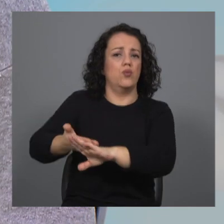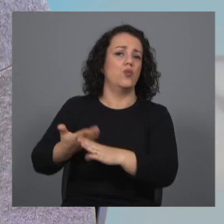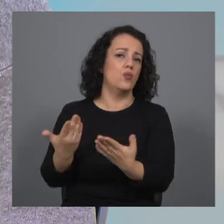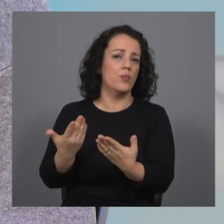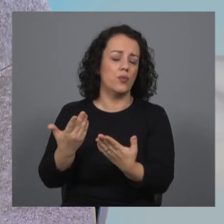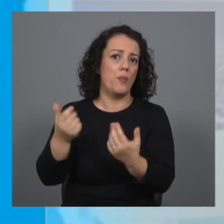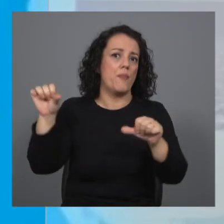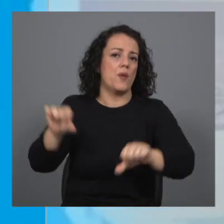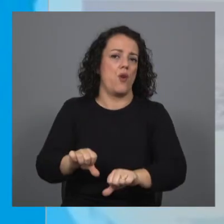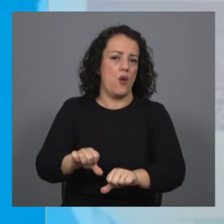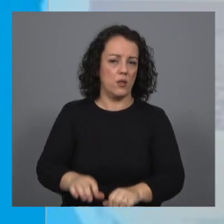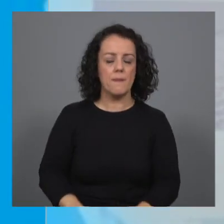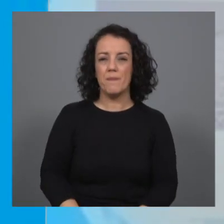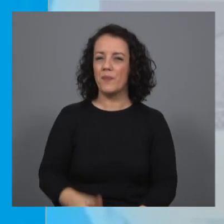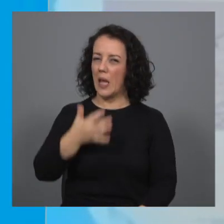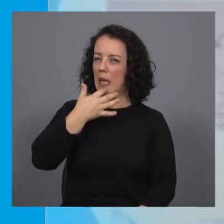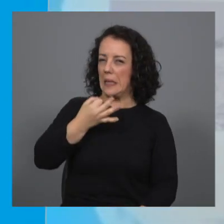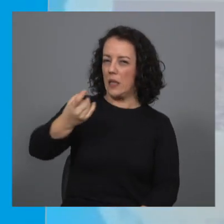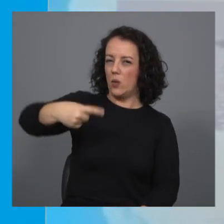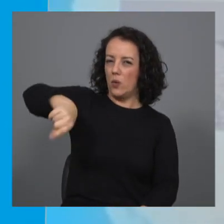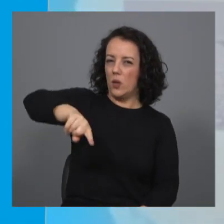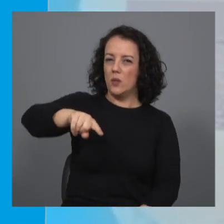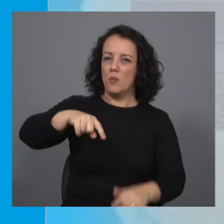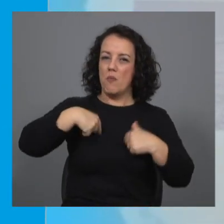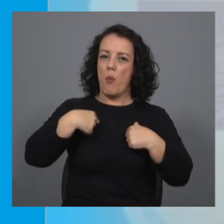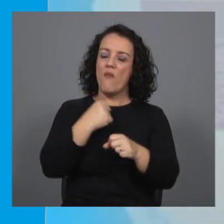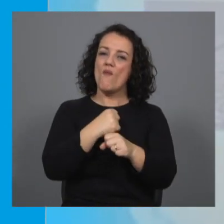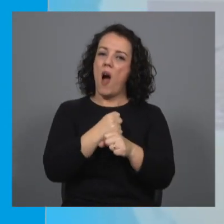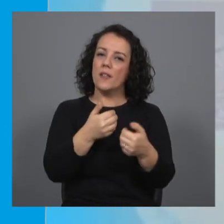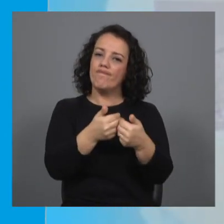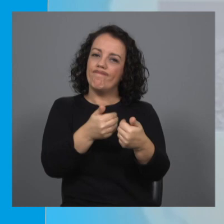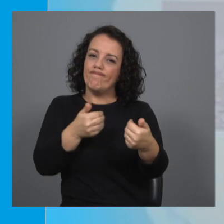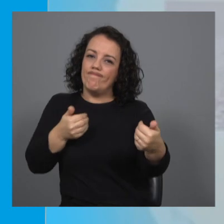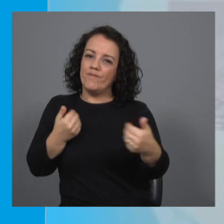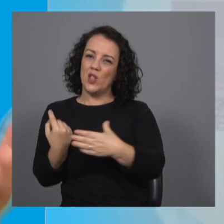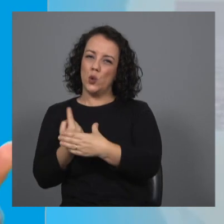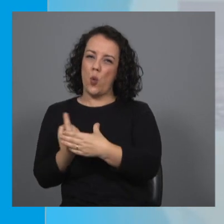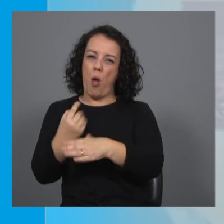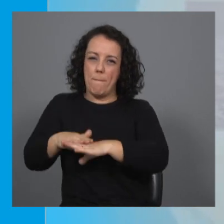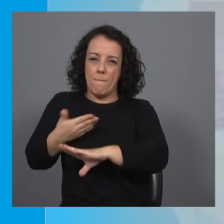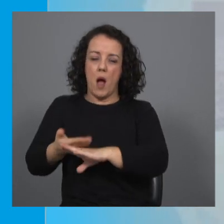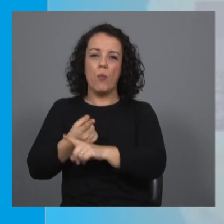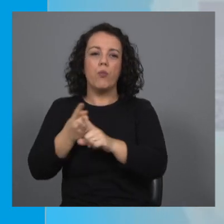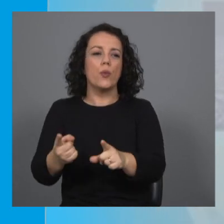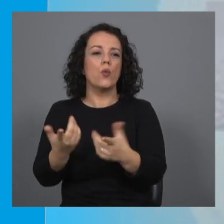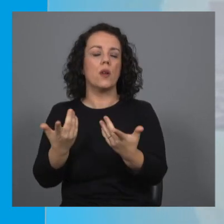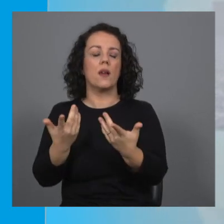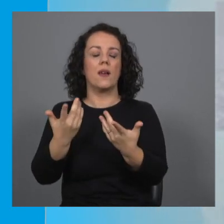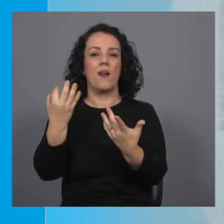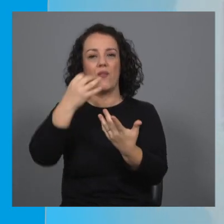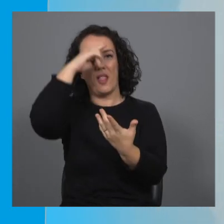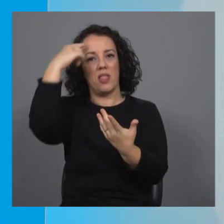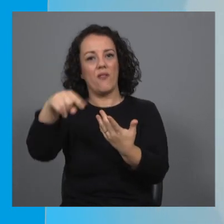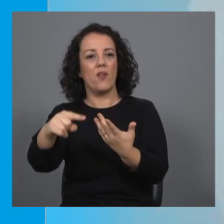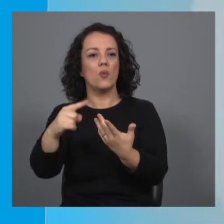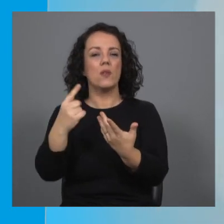habitualmente. E acredito que eles próprios se vão isolando cada vez mais, não é? Também pela dificuldade em ter